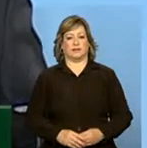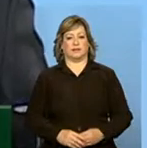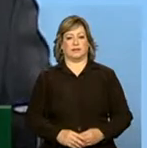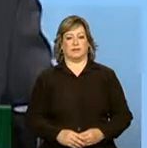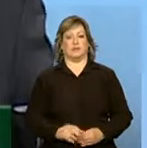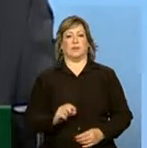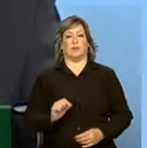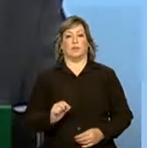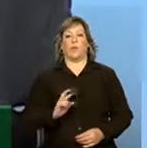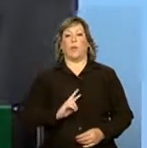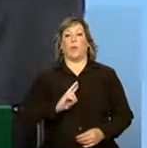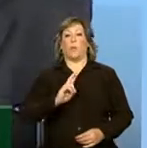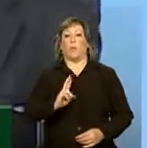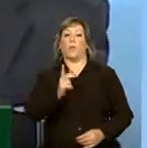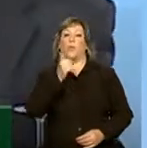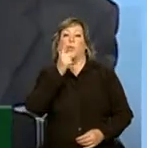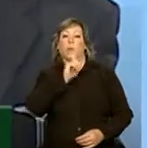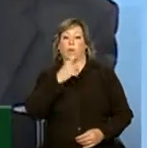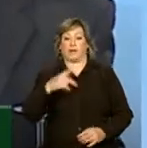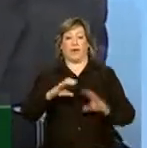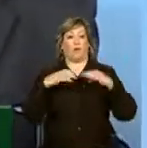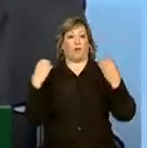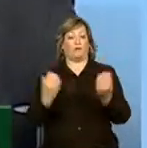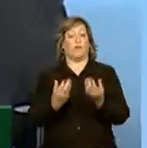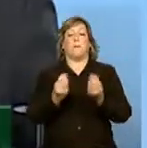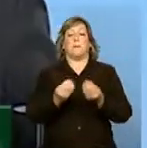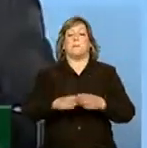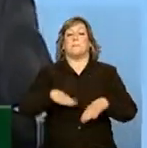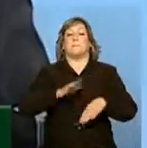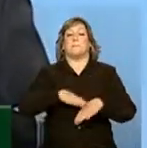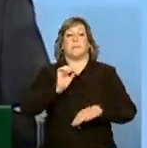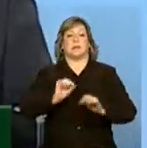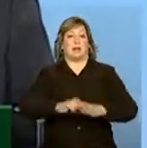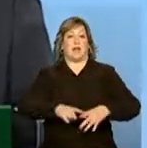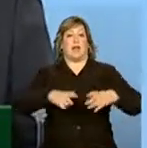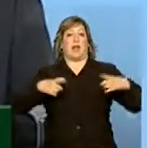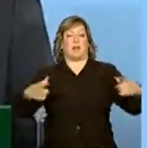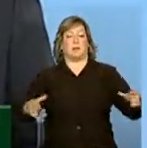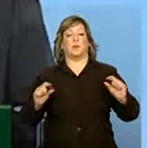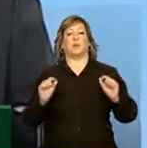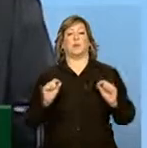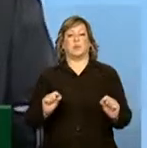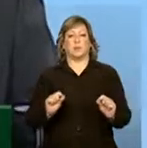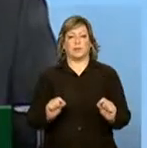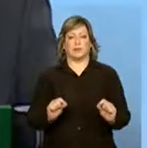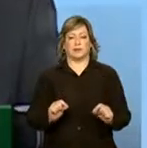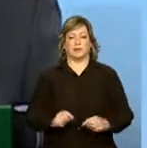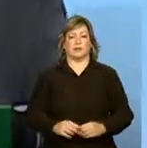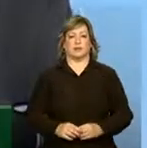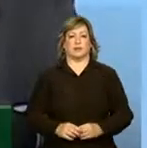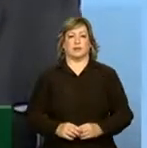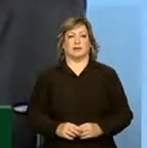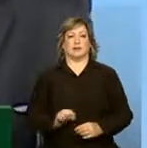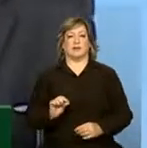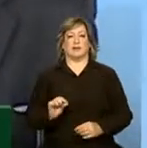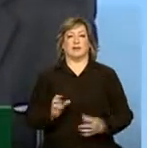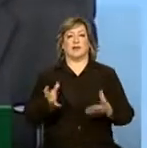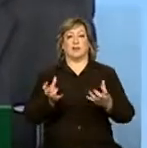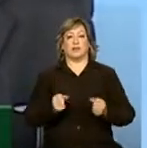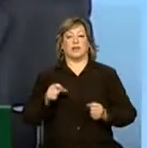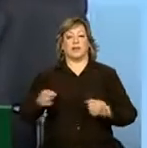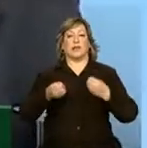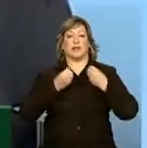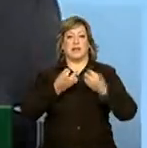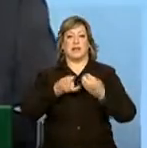o resultado dessa conferência foi muito mais amplo do que a adoção da Declaração